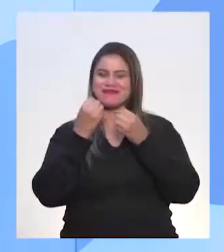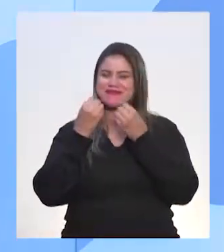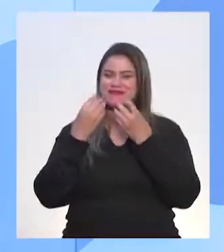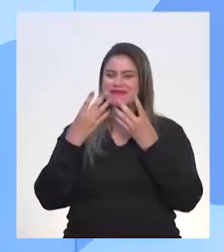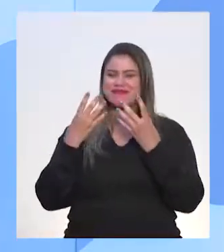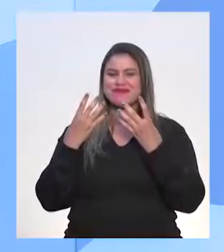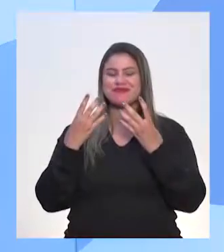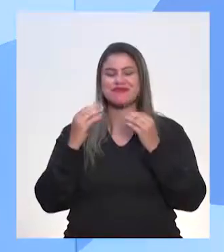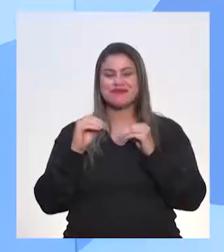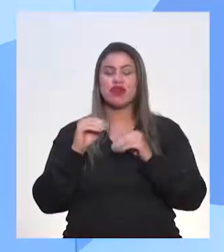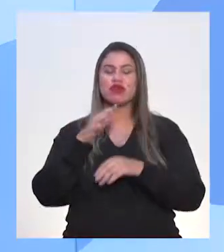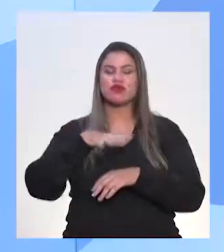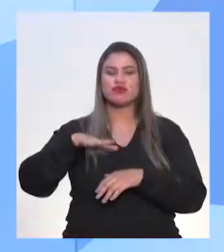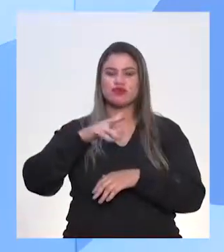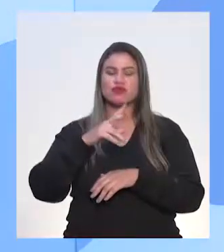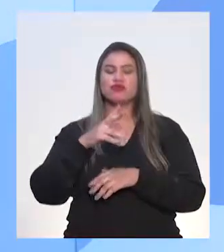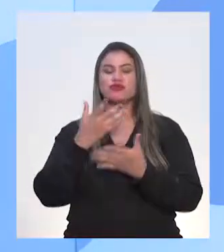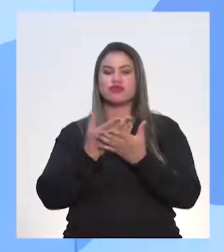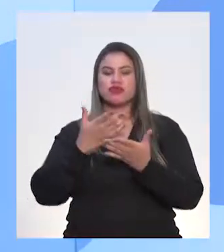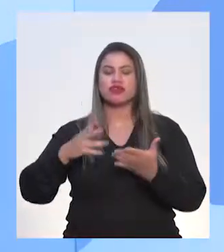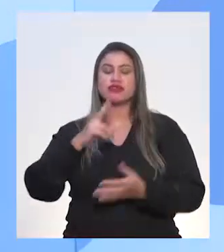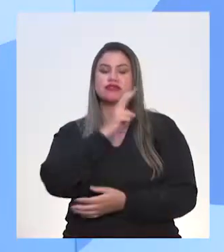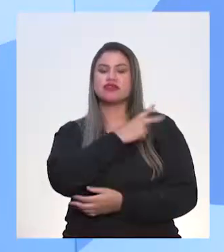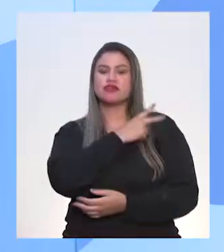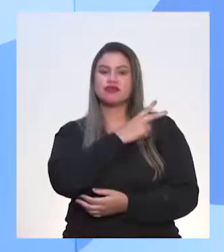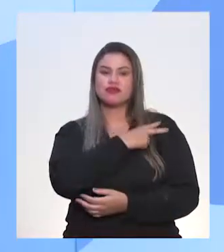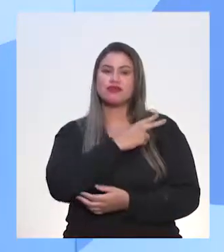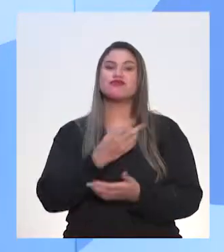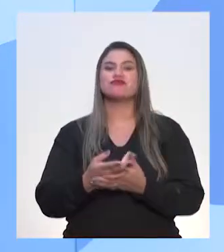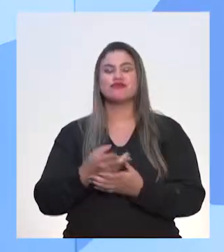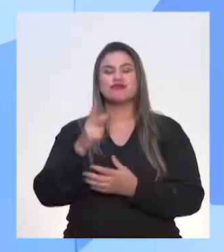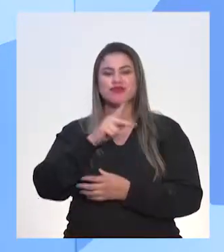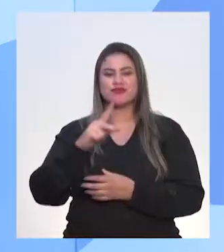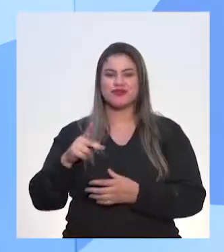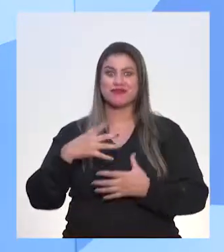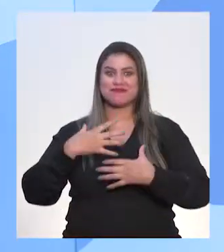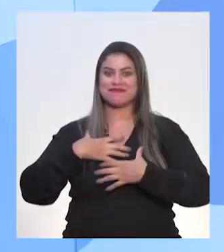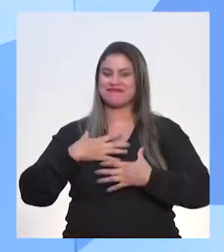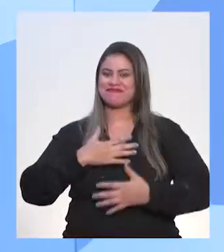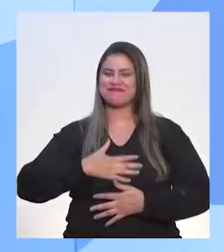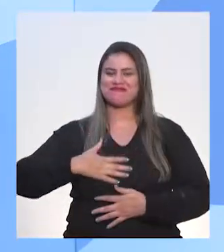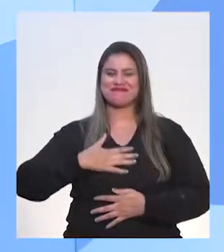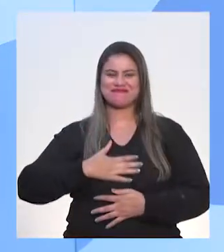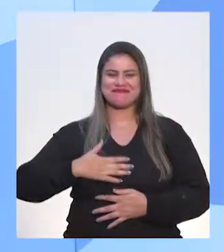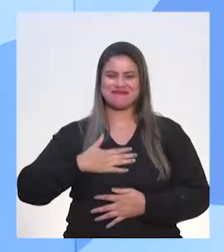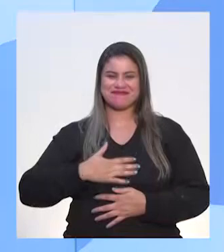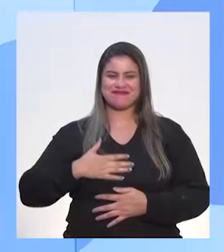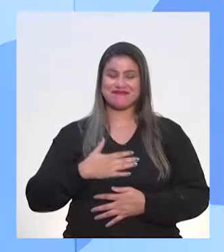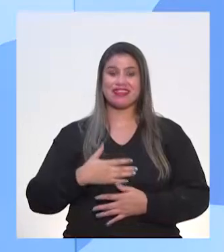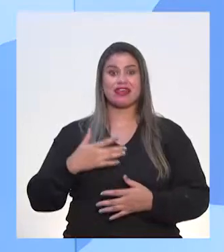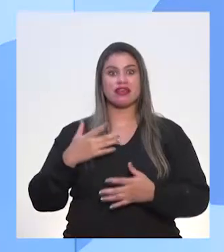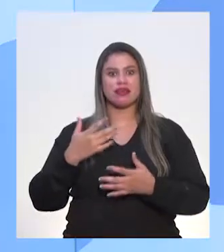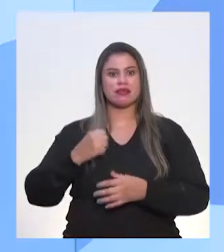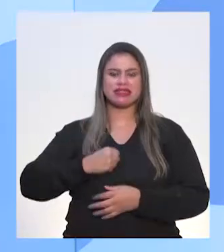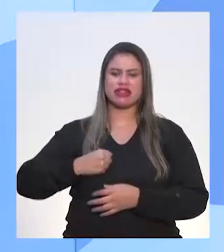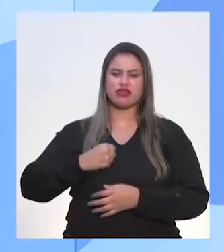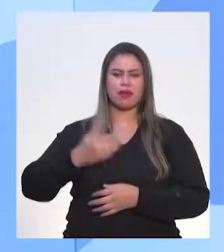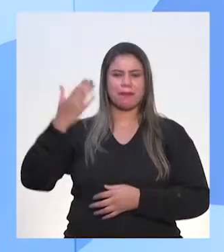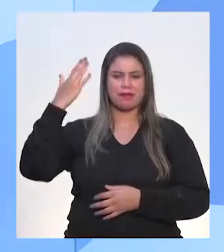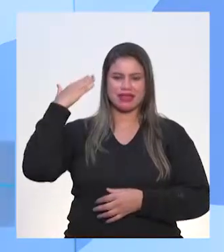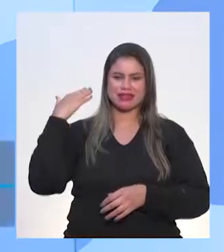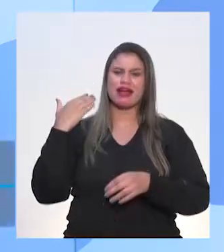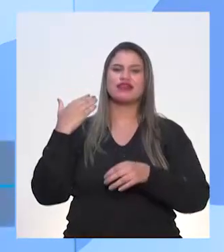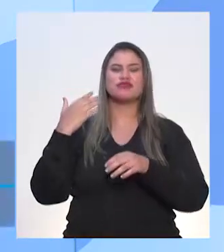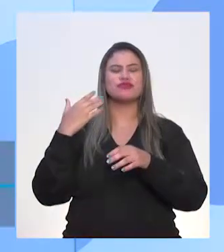dentro da segunda série professores sejam bem-vindos essa aula estou muito contente de estar aqui e tô Matando a saudade de dar aula de projeto de vida eu cheguei pegar um